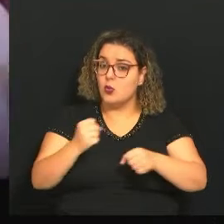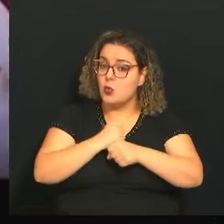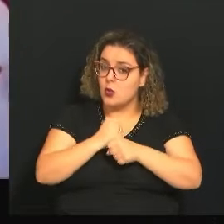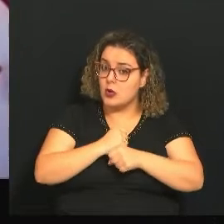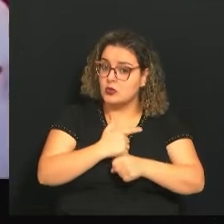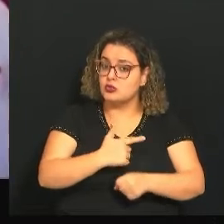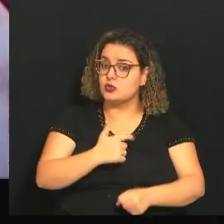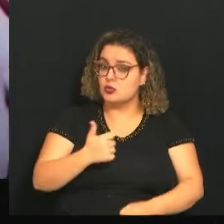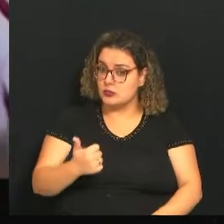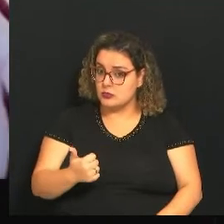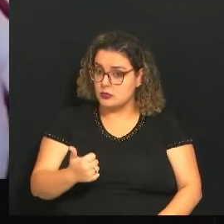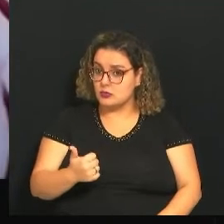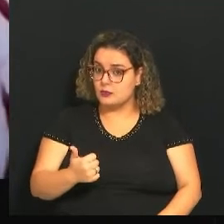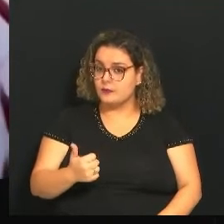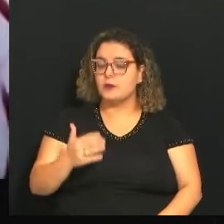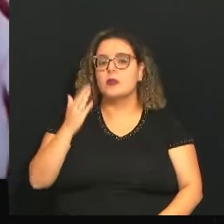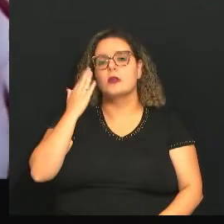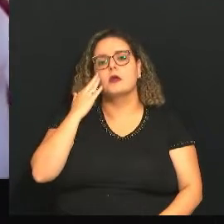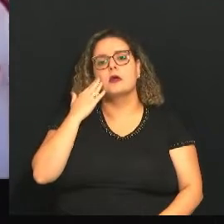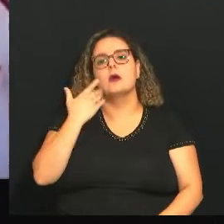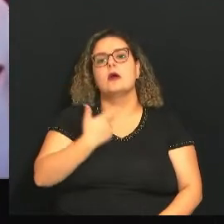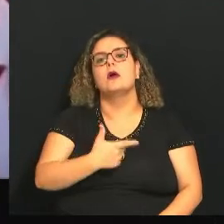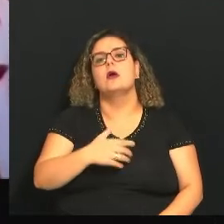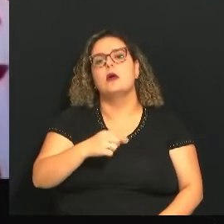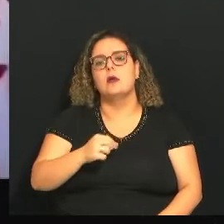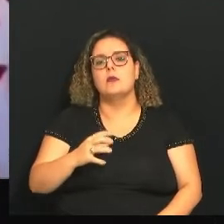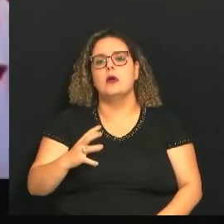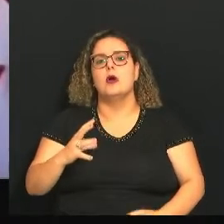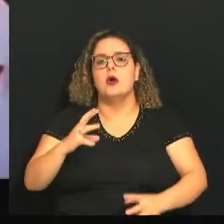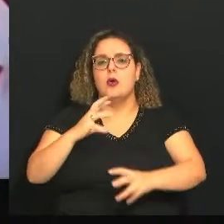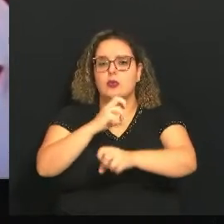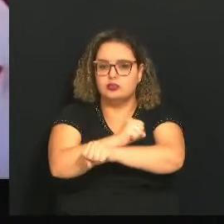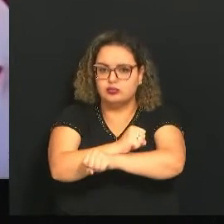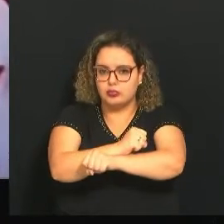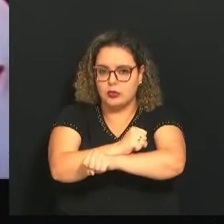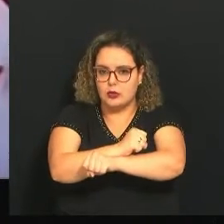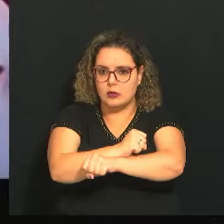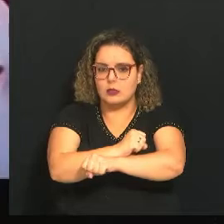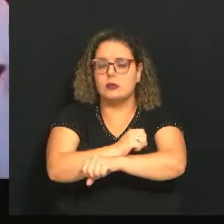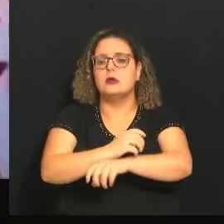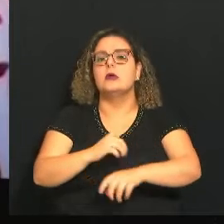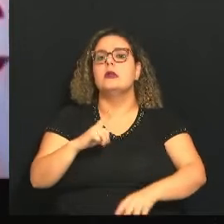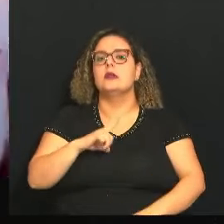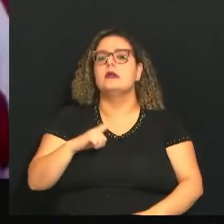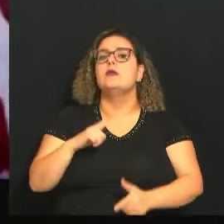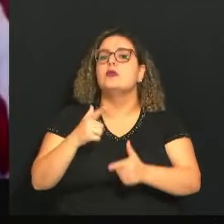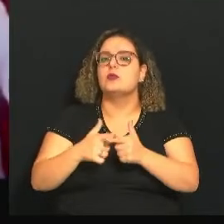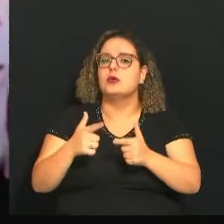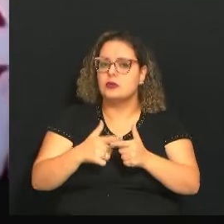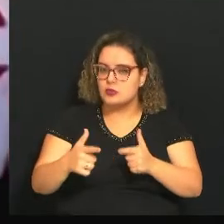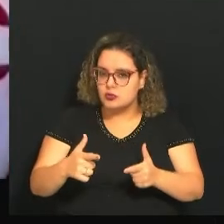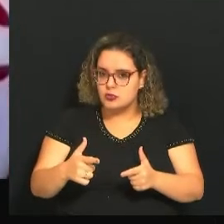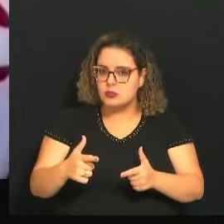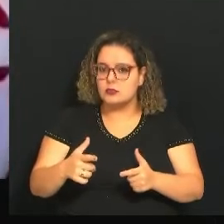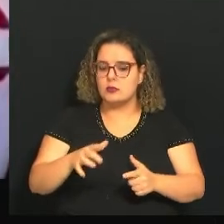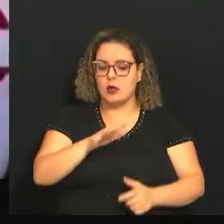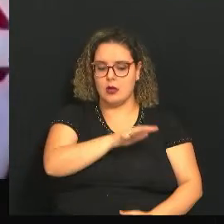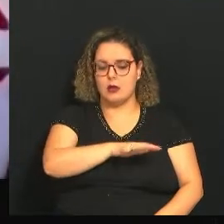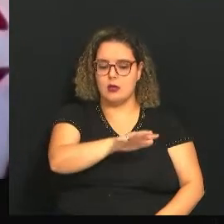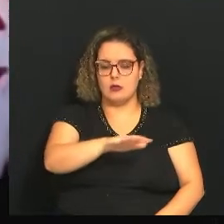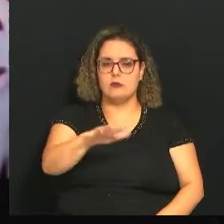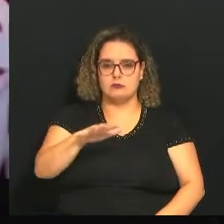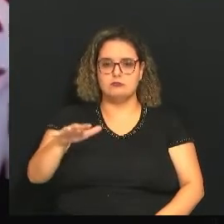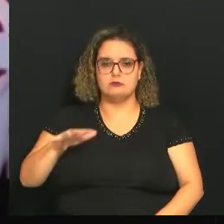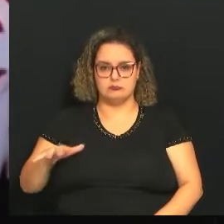que 2020 foi um ano onde o lockdown trouxe prejuízo para alguns setores, mas que a cidade mostra